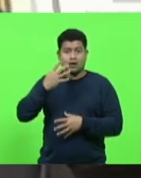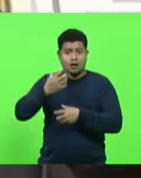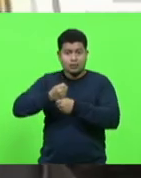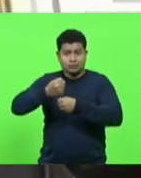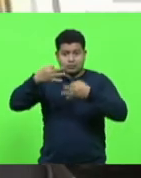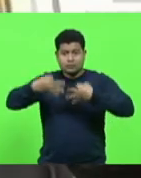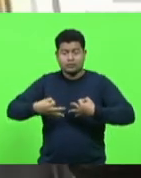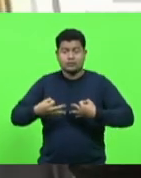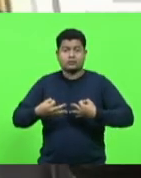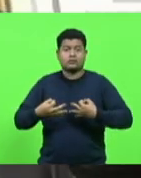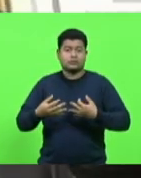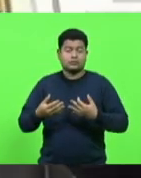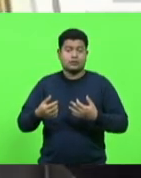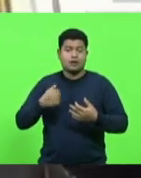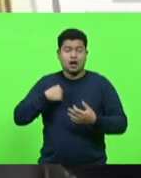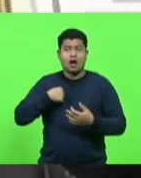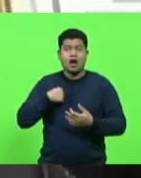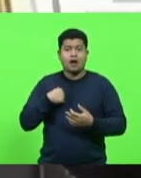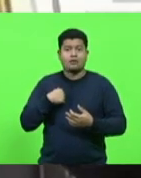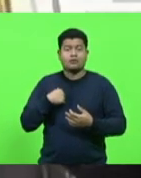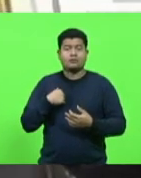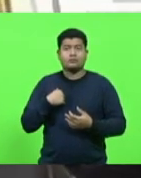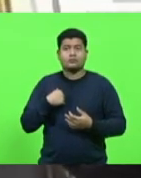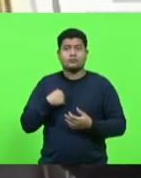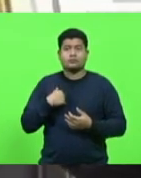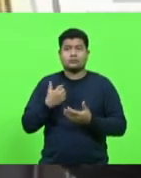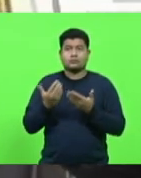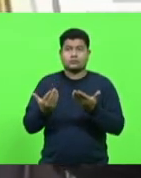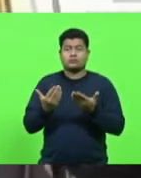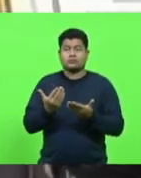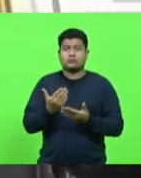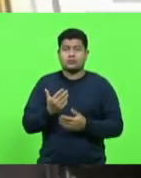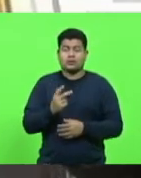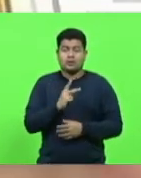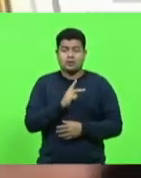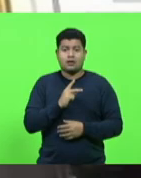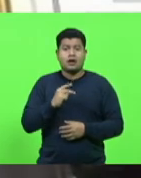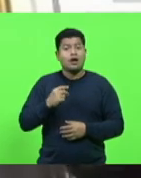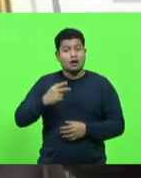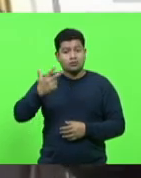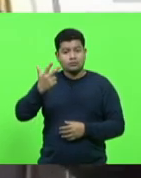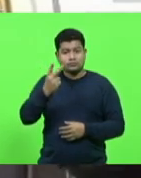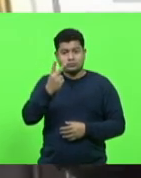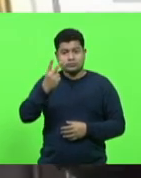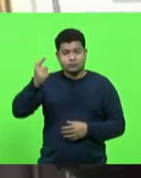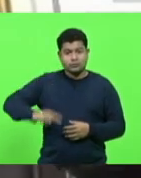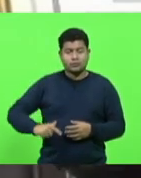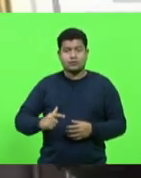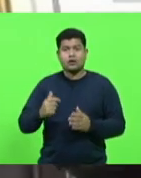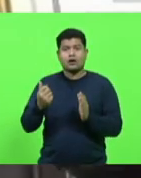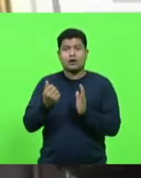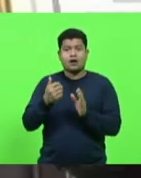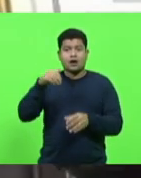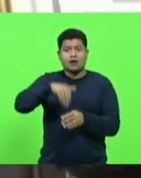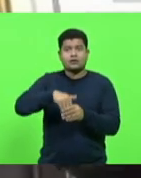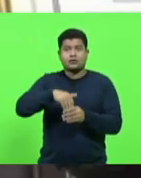eu registrei minha presença, depois de registrar pela segunda vez a minha presença, eu votei.